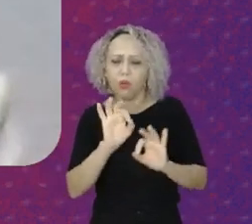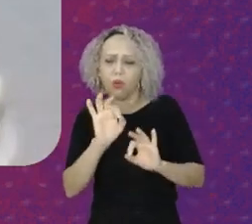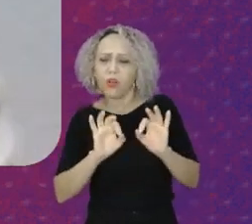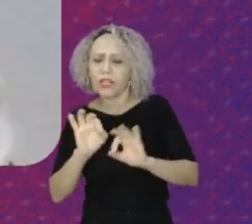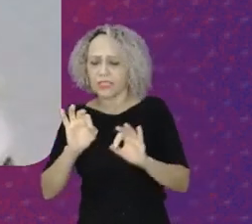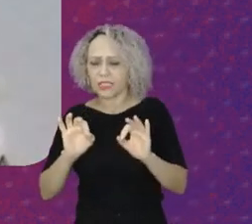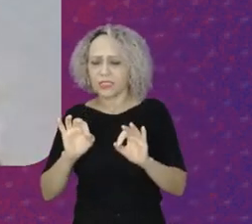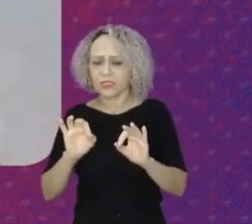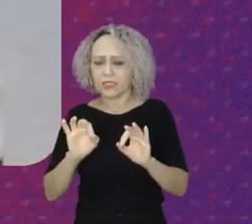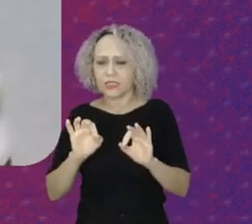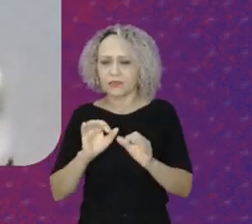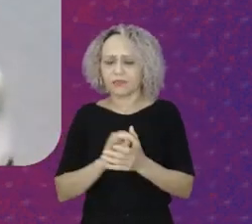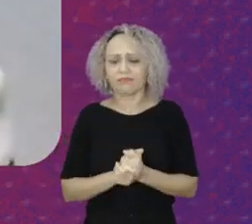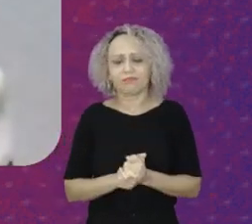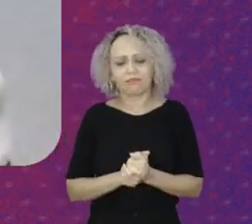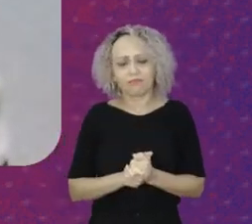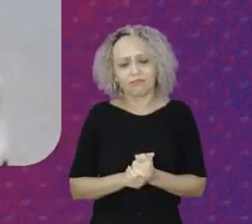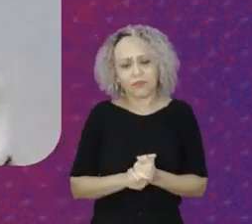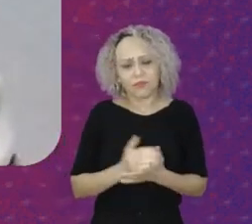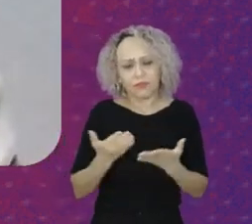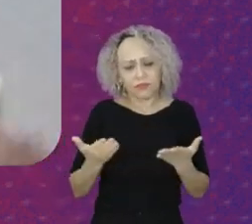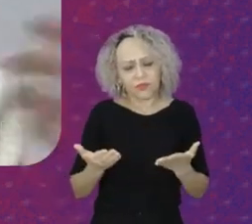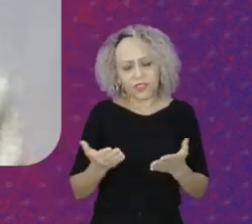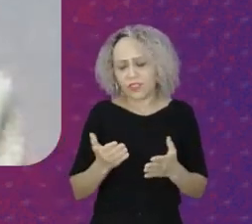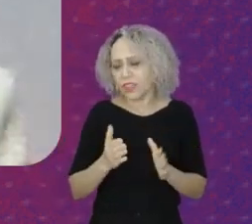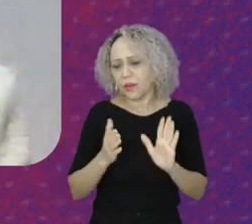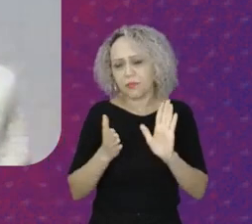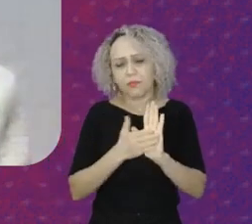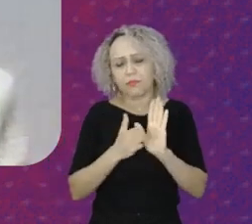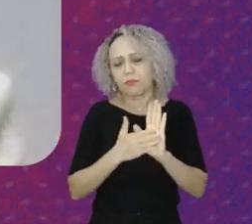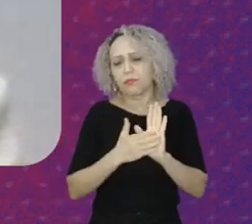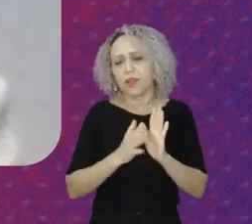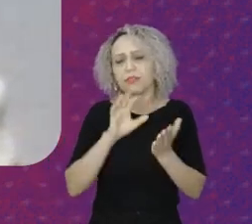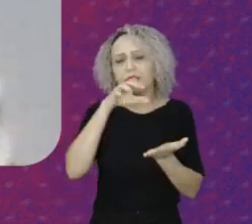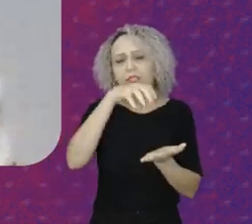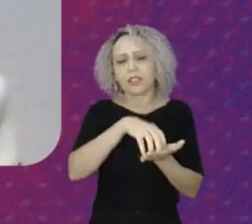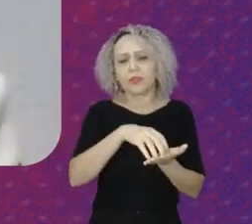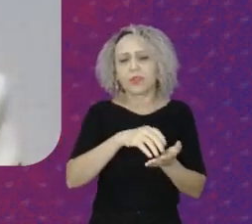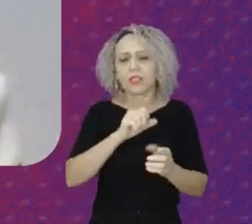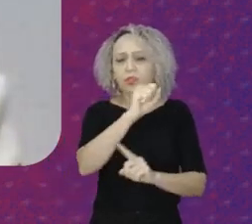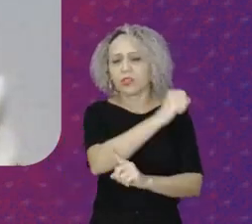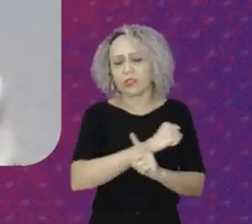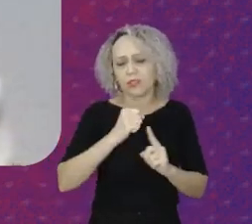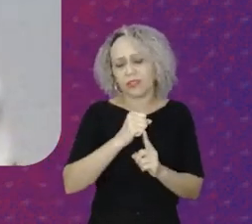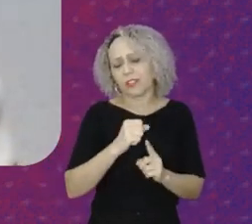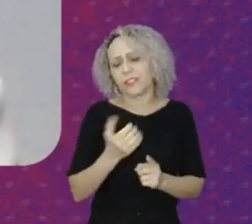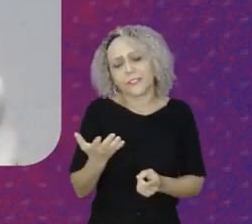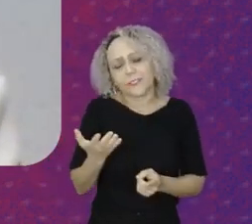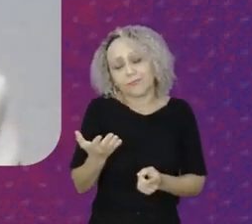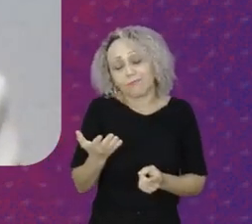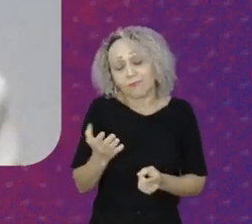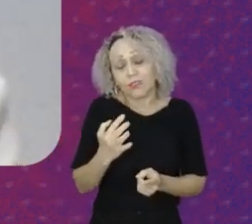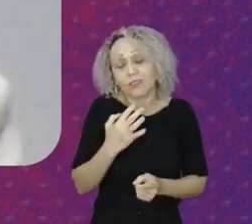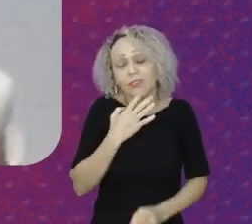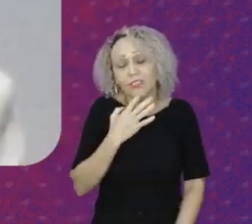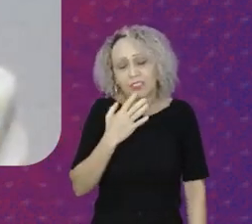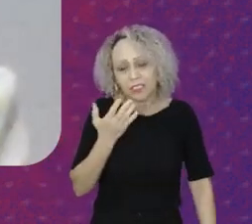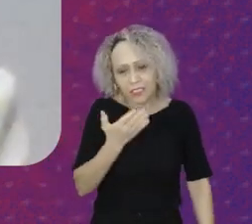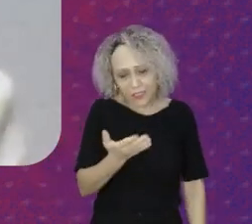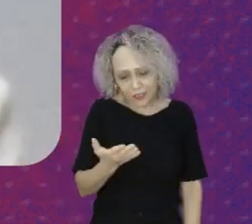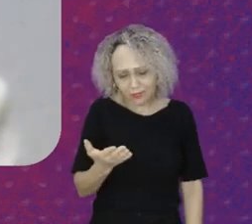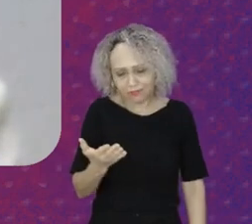organizar aquilo que é uma pauta central para que toda a sociedade tenha conhecimento. Então, foi um momento de